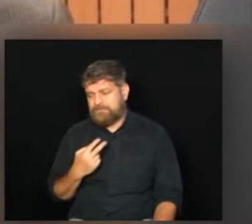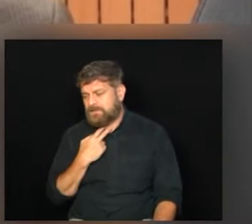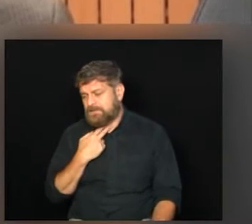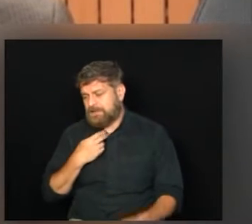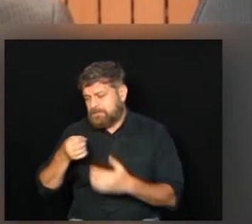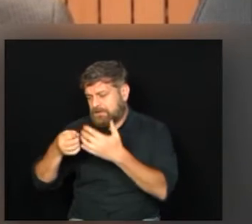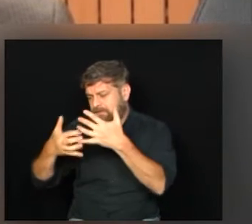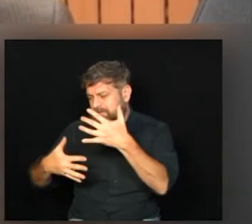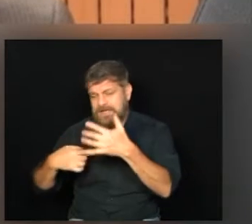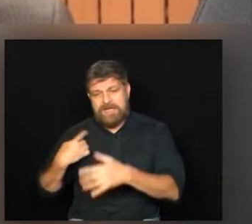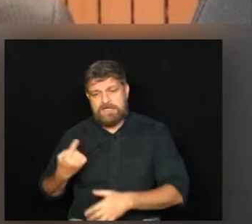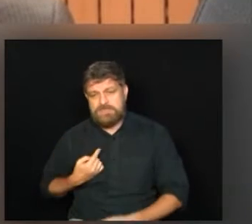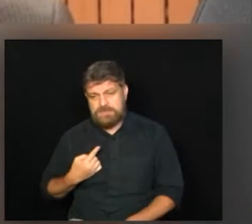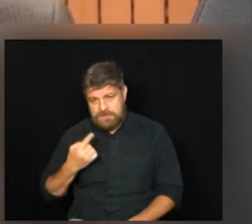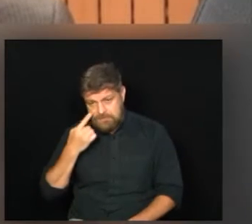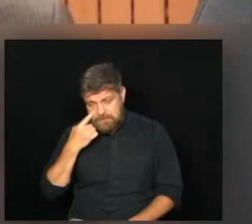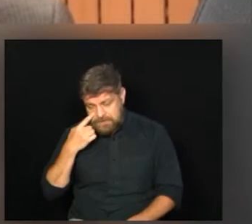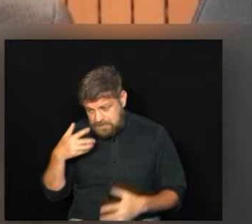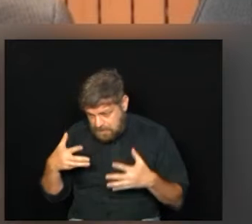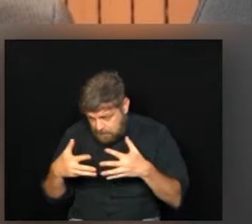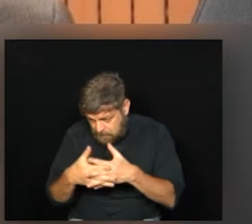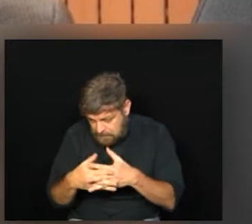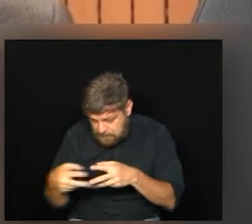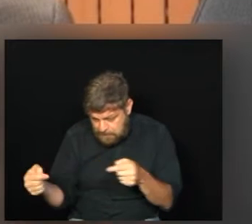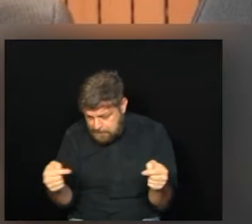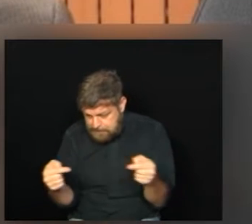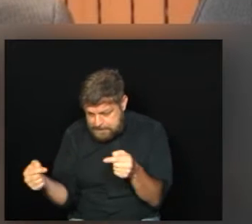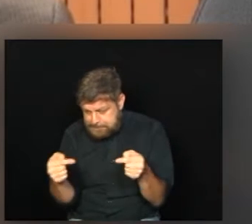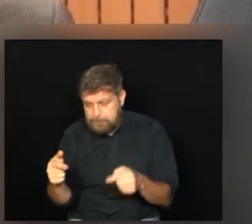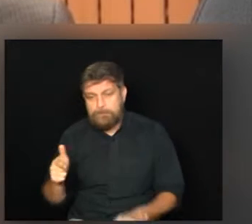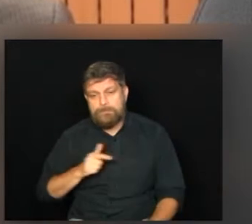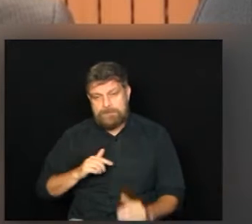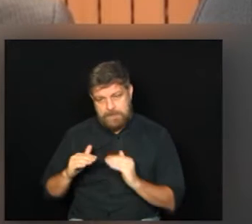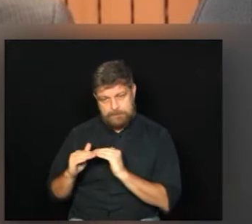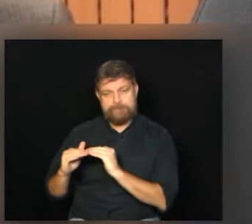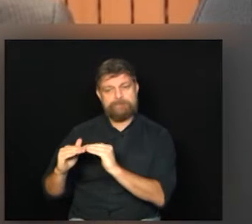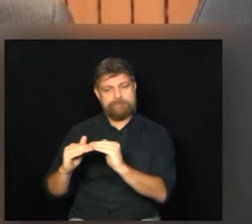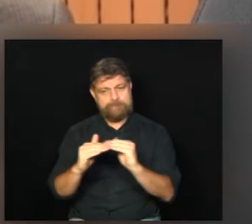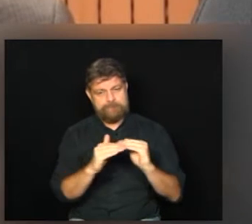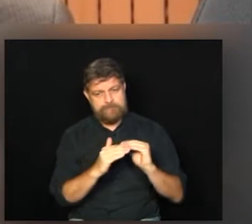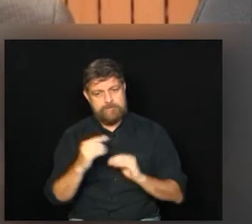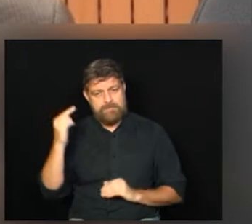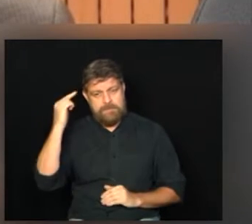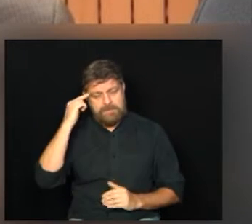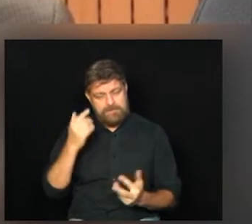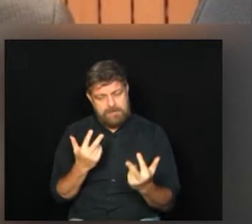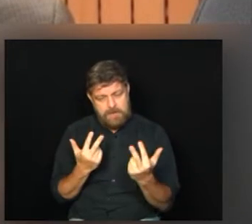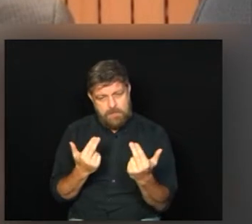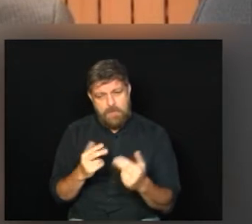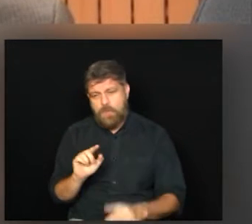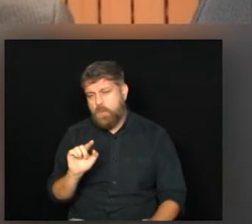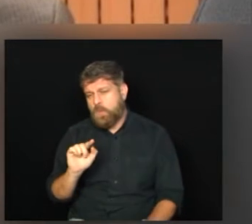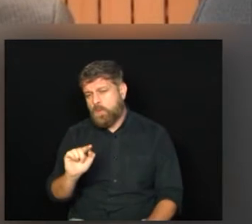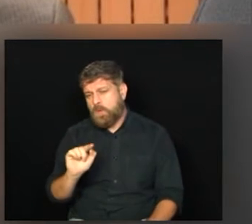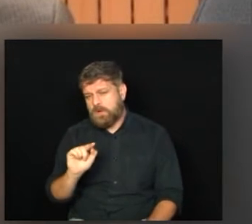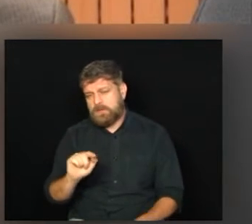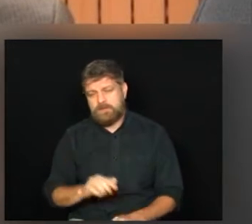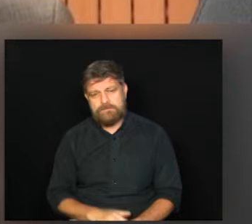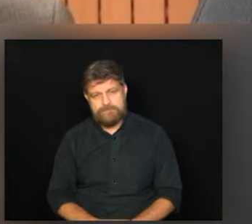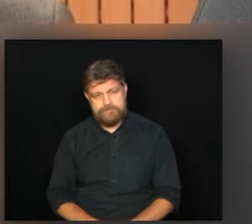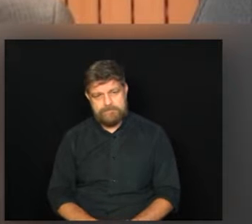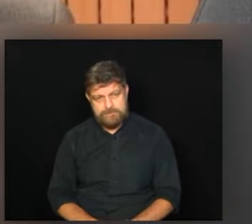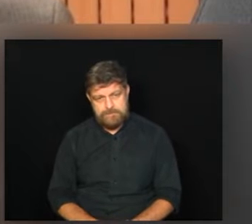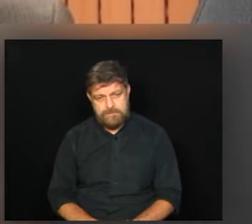argumentos, não se vê polêmica nesse assunto. Há uma certa concordância de que